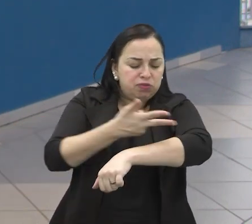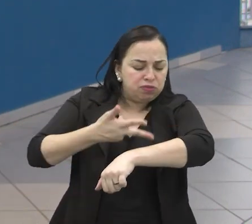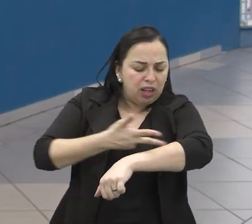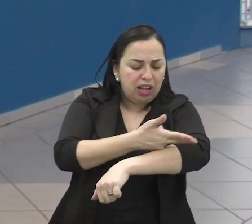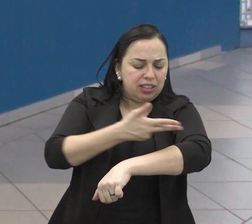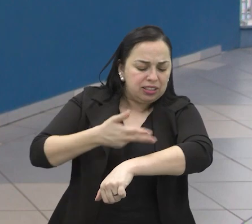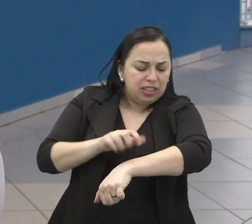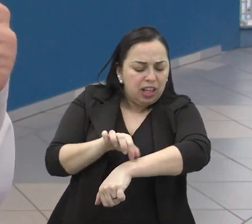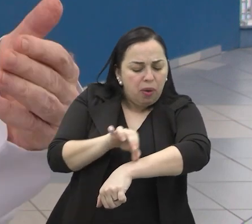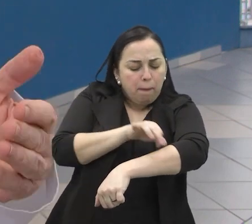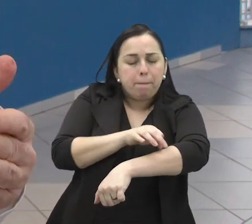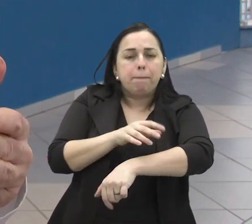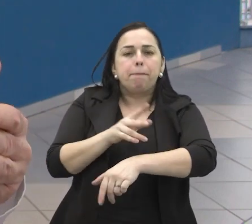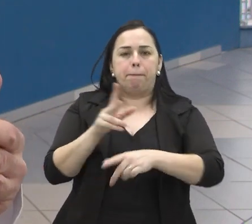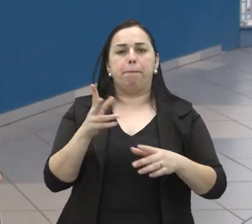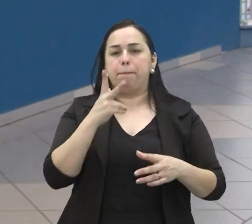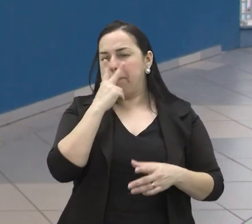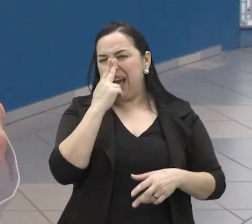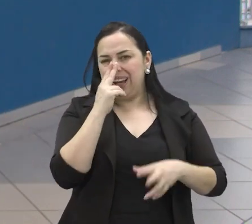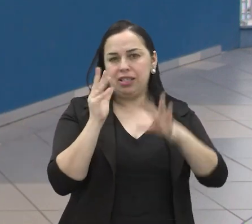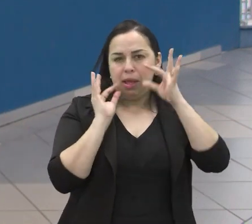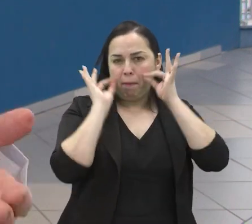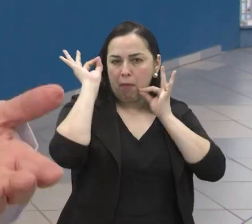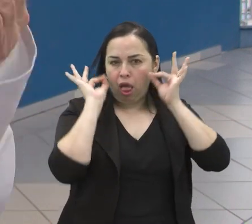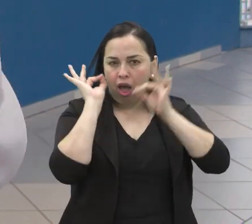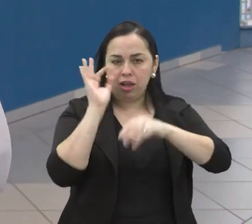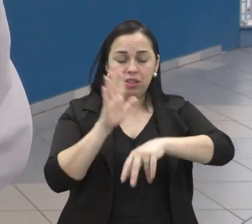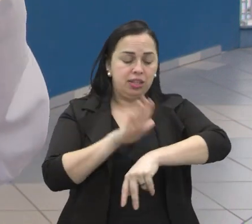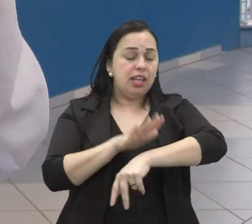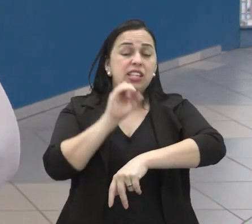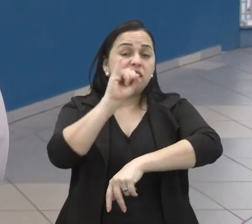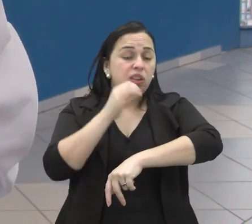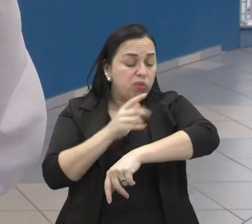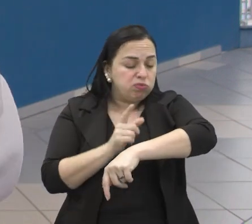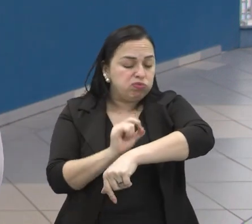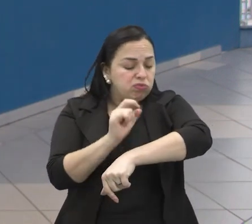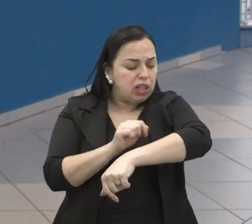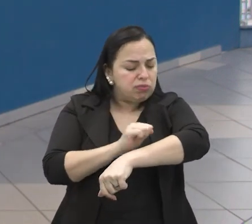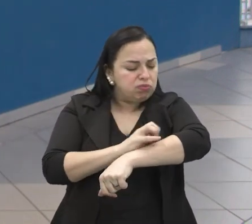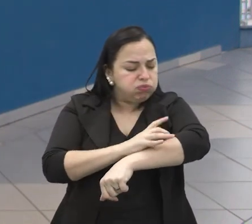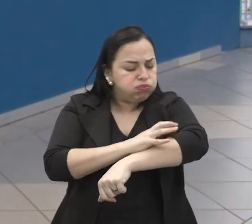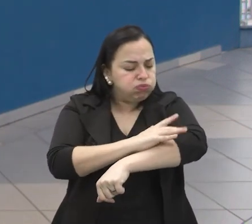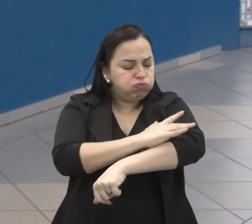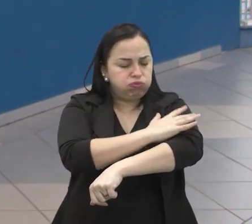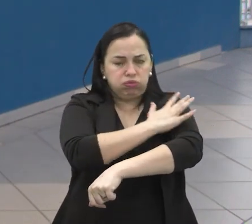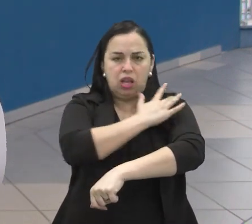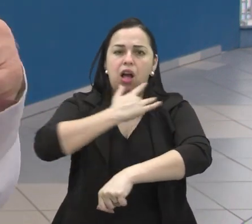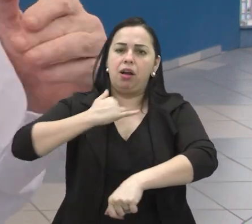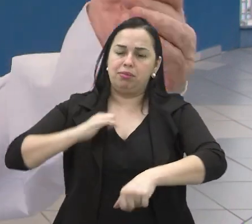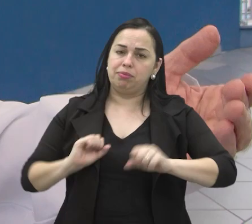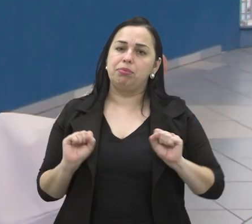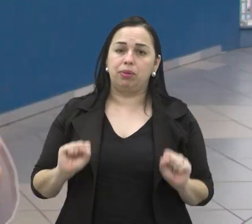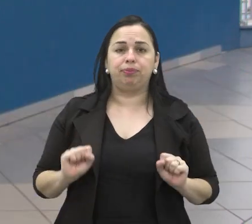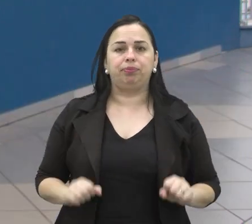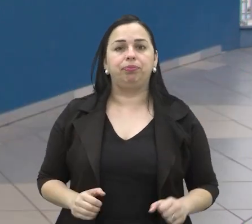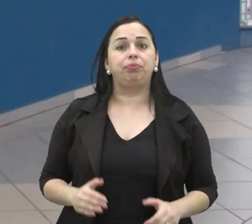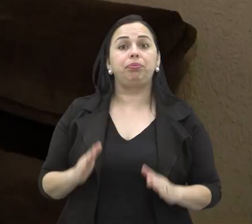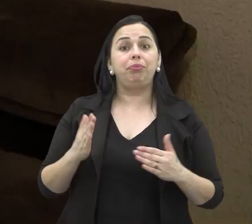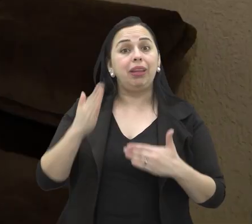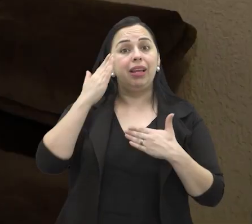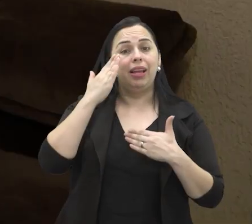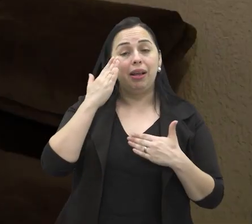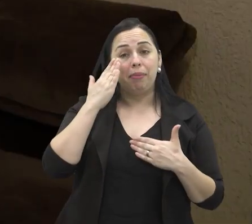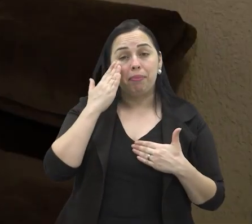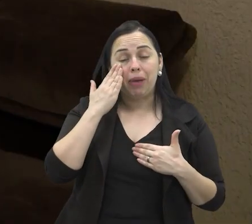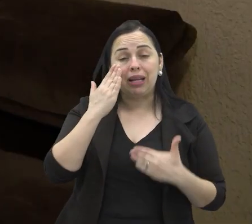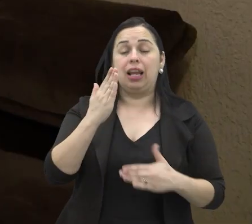que fazer cirurgias tipo plástica e se o câncer já cresceu, ele pode ter disseminado para outros lugares.